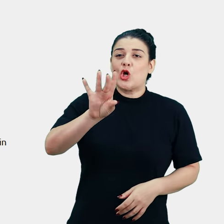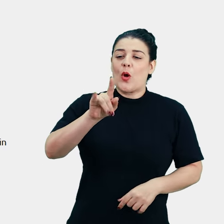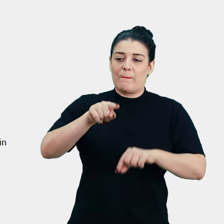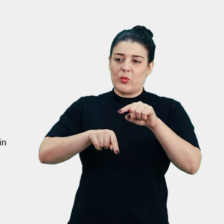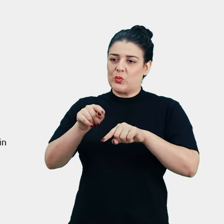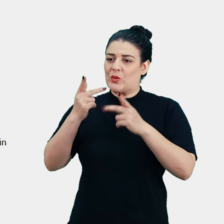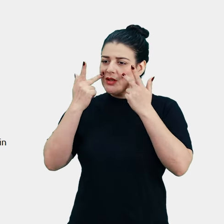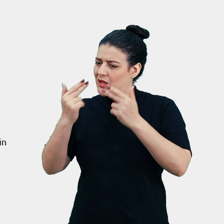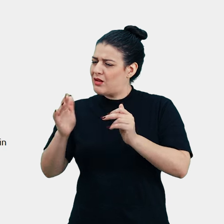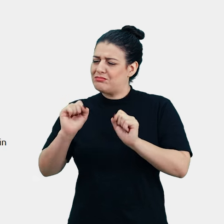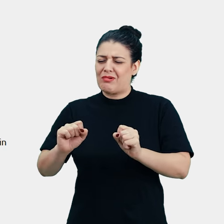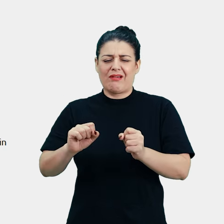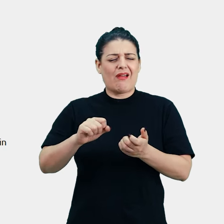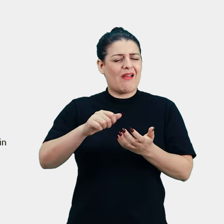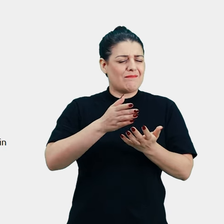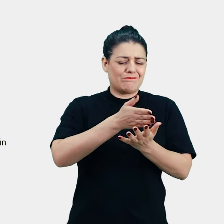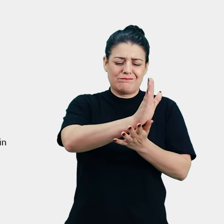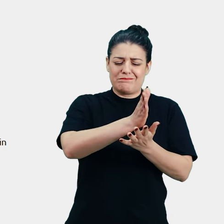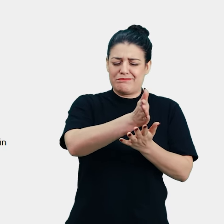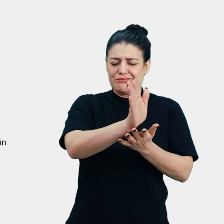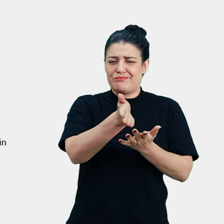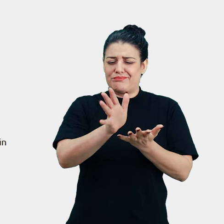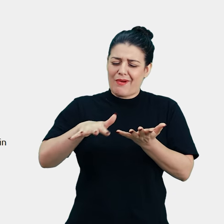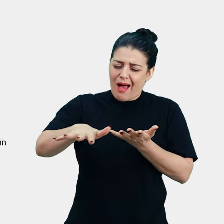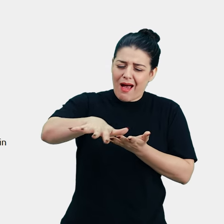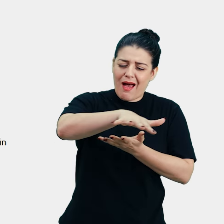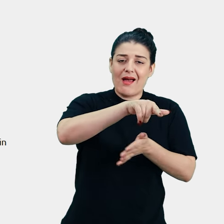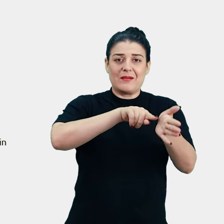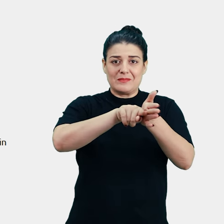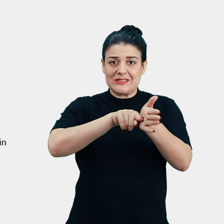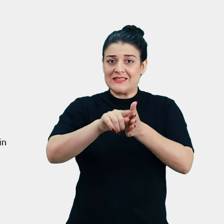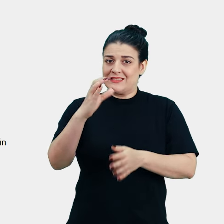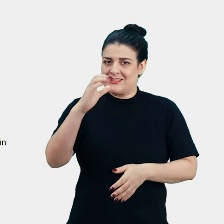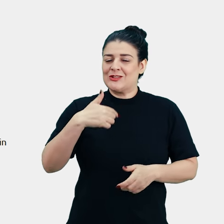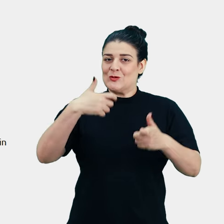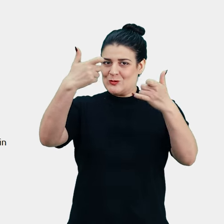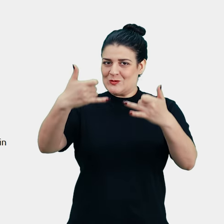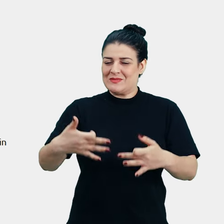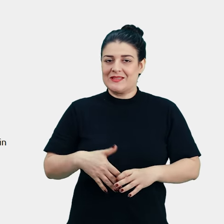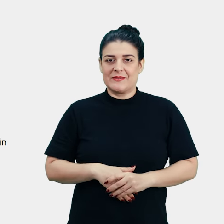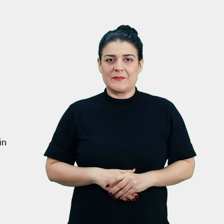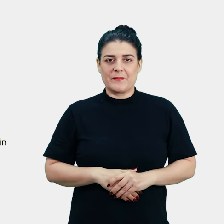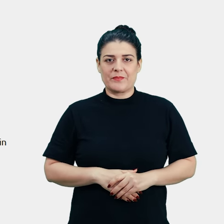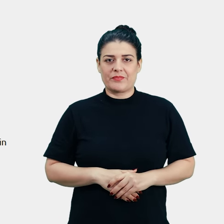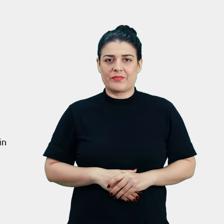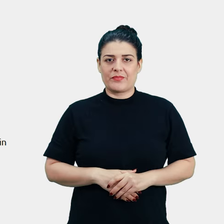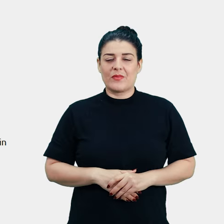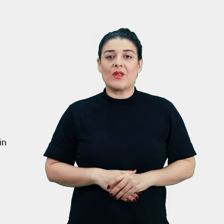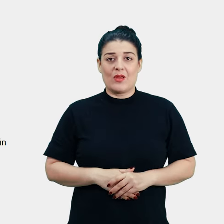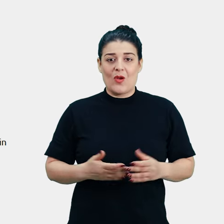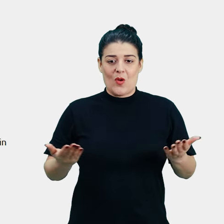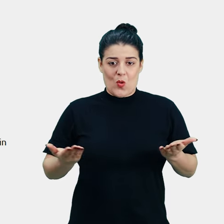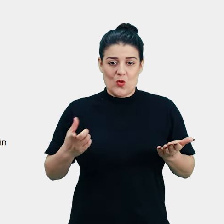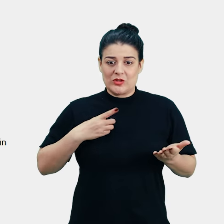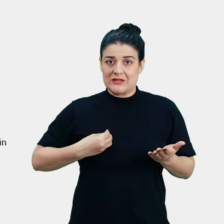produtos naturais, não, mas sim em diversas áreas de pesquisa científicas, como eu falei para vocês. Hoje se leva